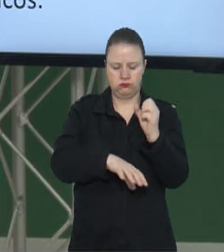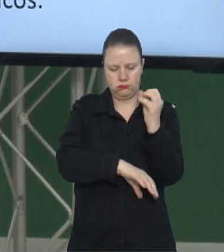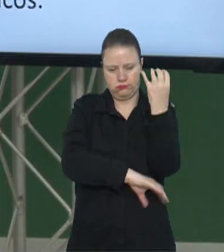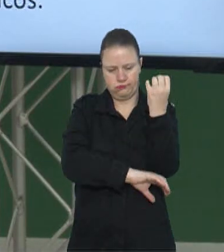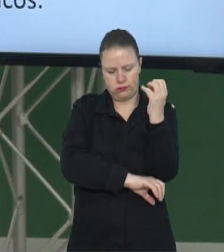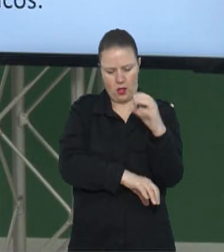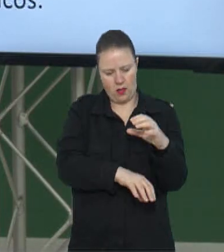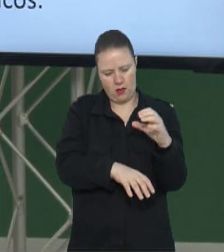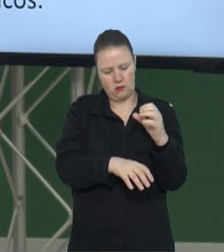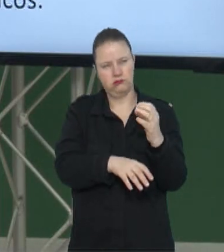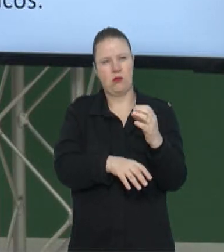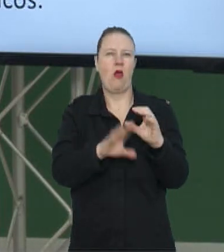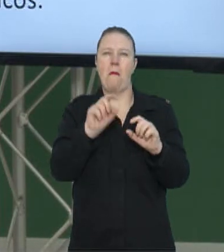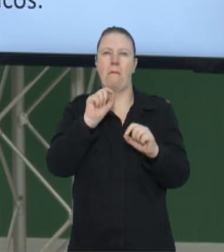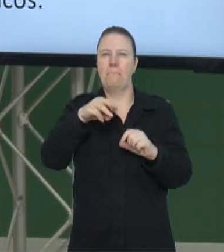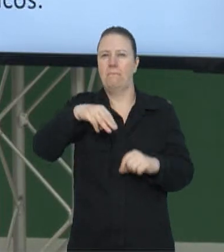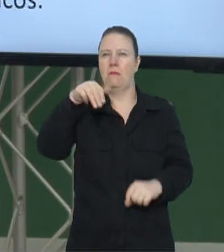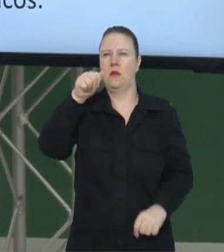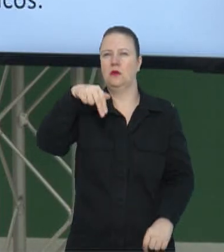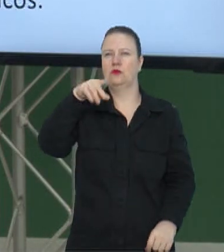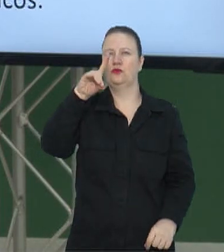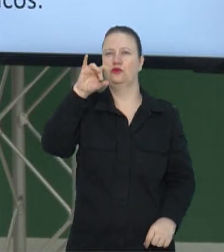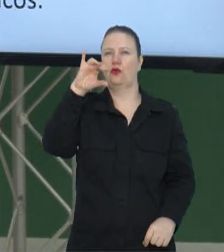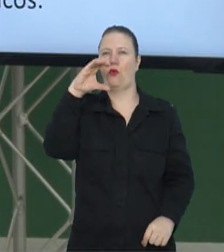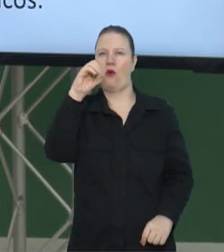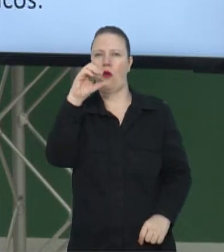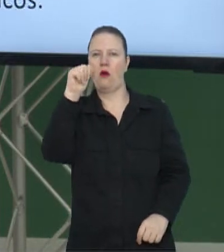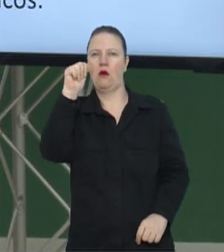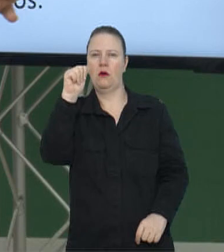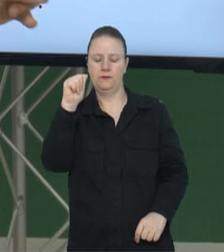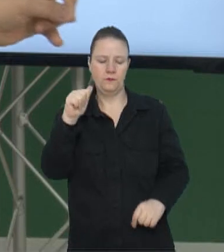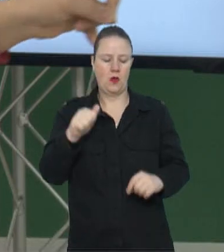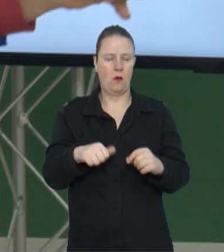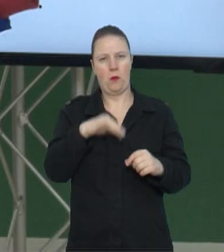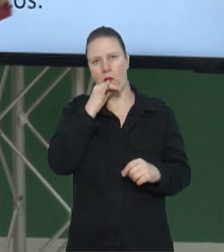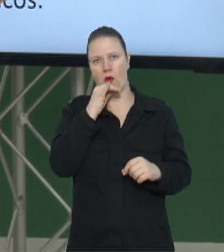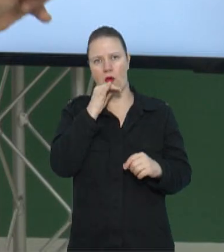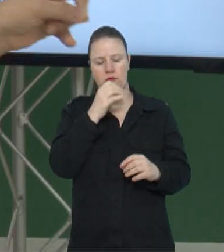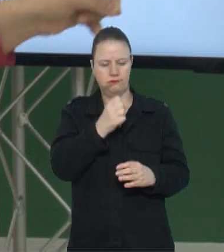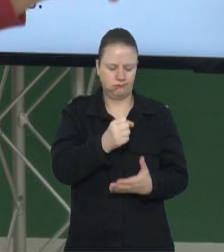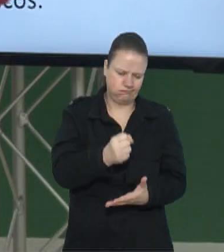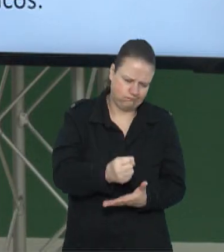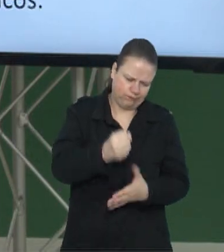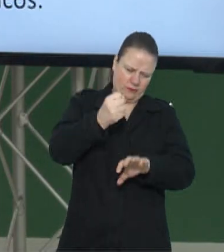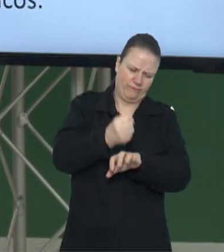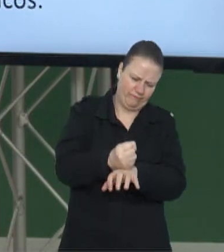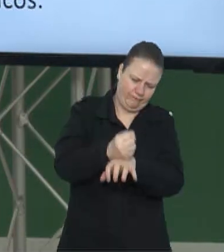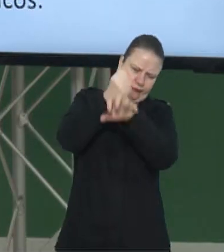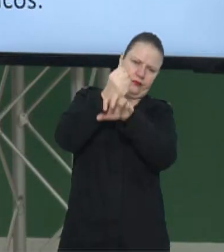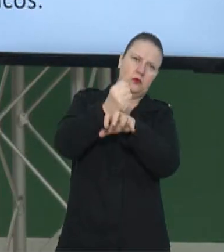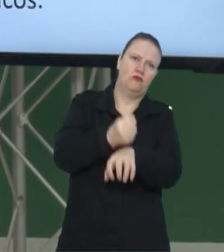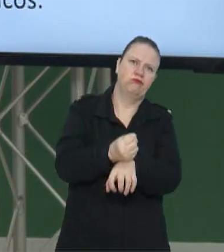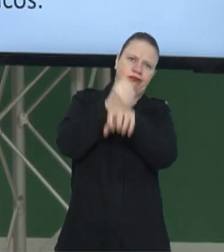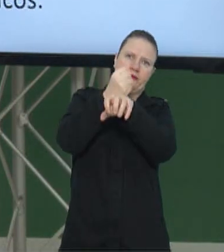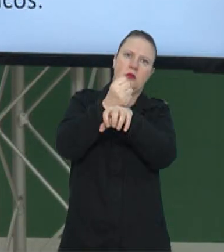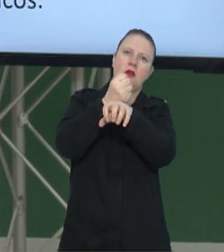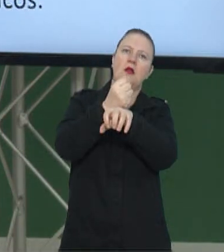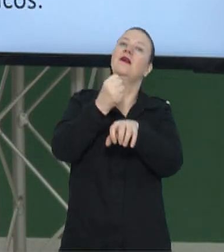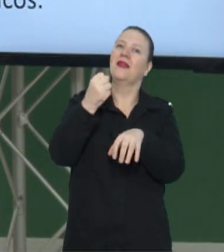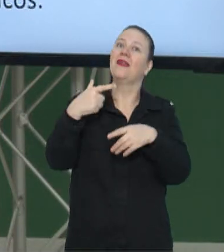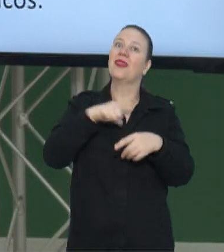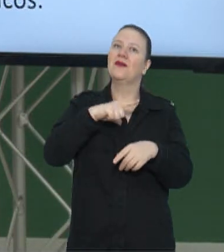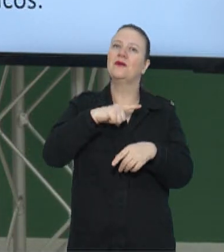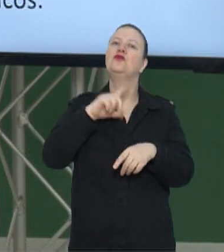é verdadeiro. Lembra que a gente falou lá no início, na região norte principalmente, né? Pela influência indígena ali, os pratos têm